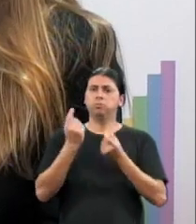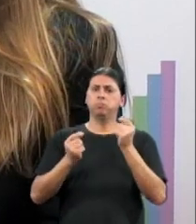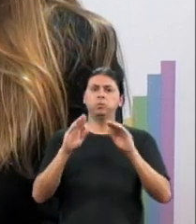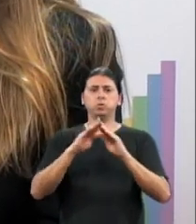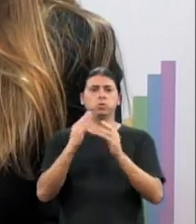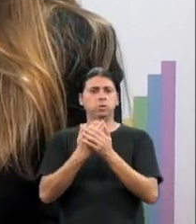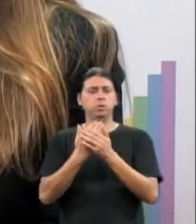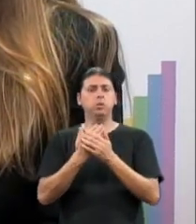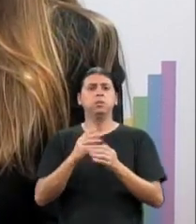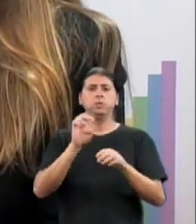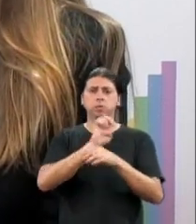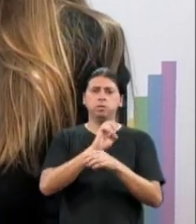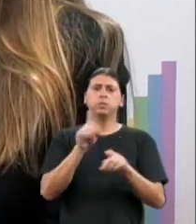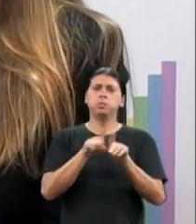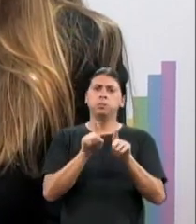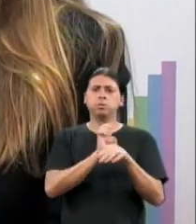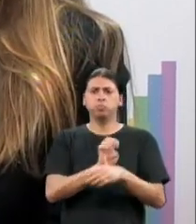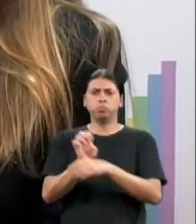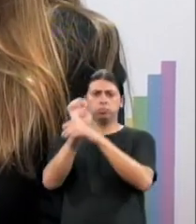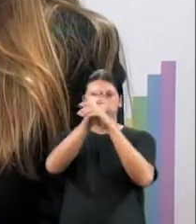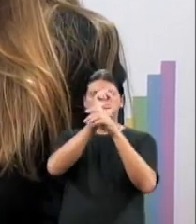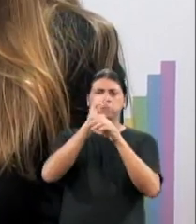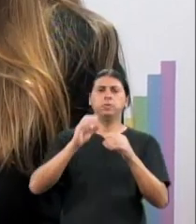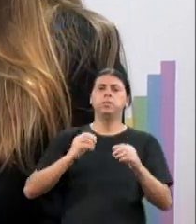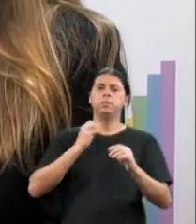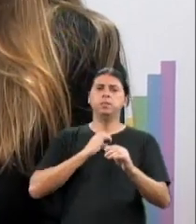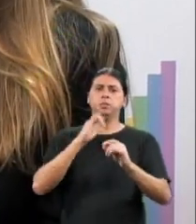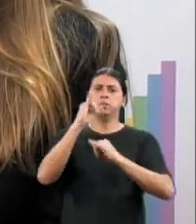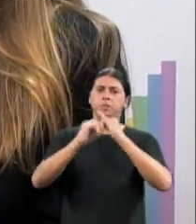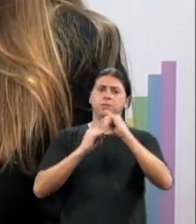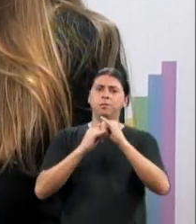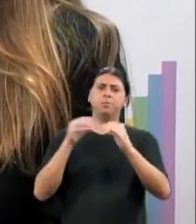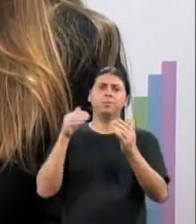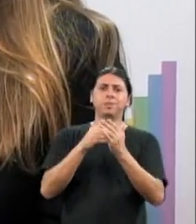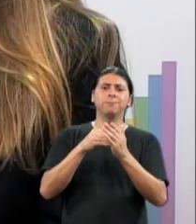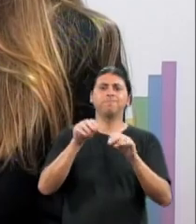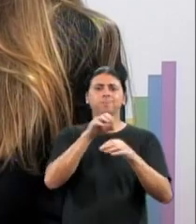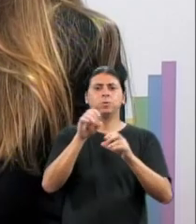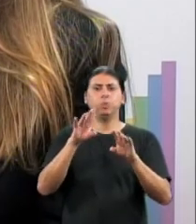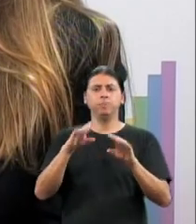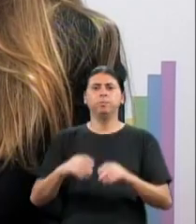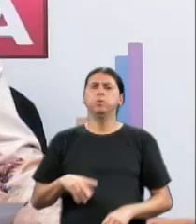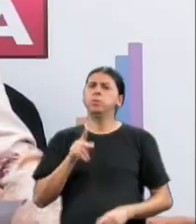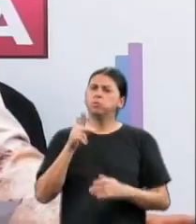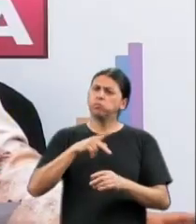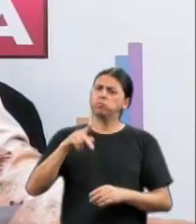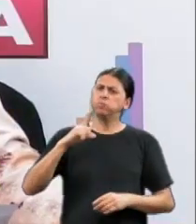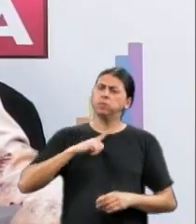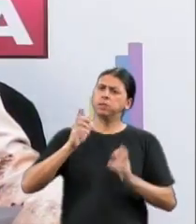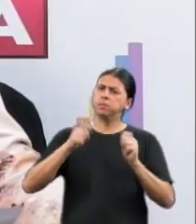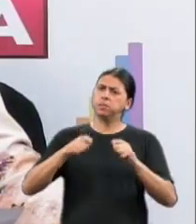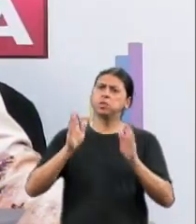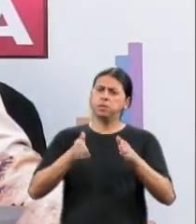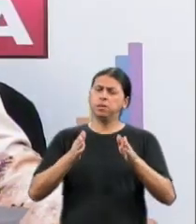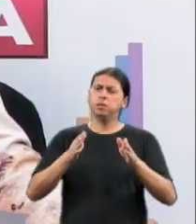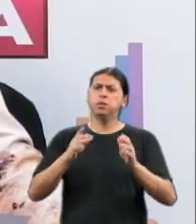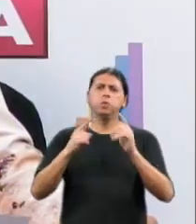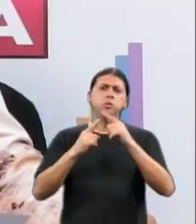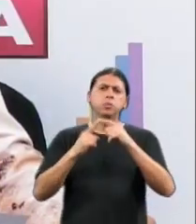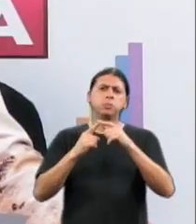estado e do país também, o sinal da internet chega só até a secretaria. E os professores já estão capacitados para esse